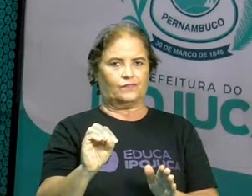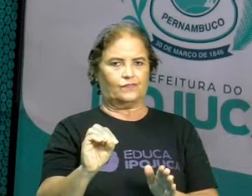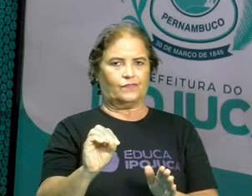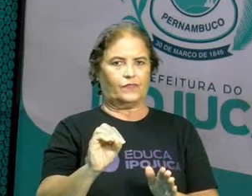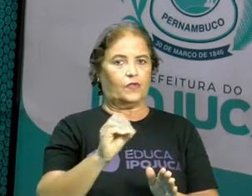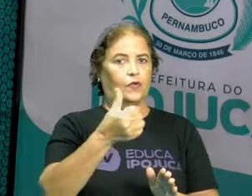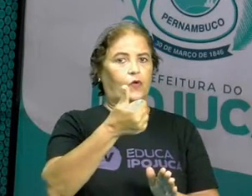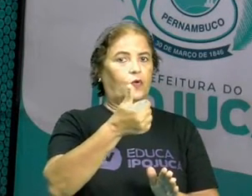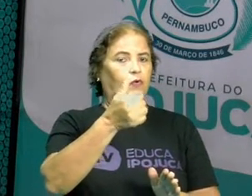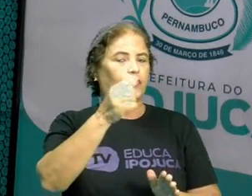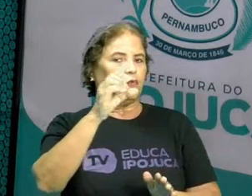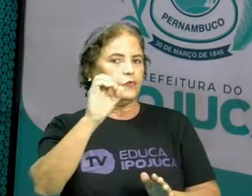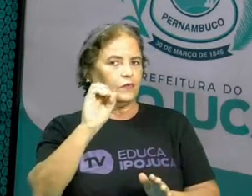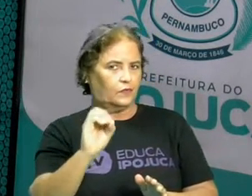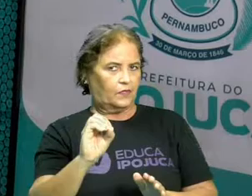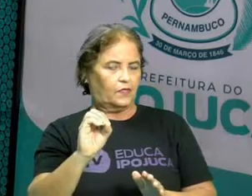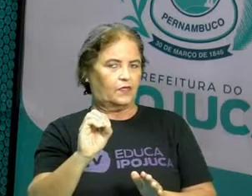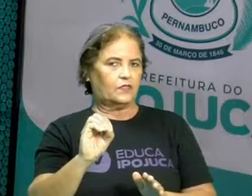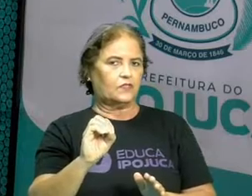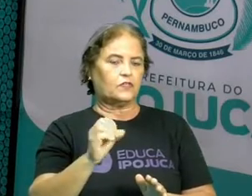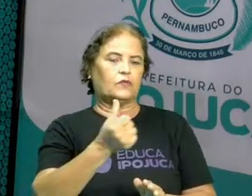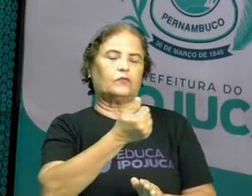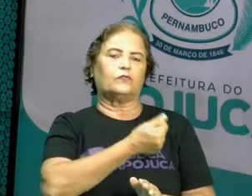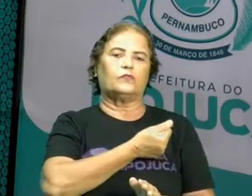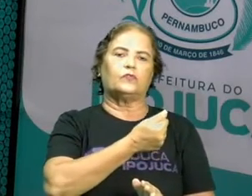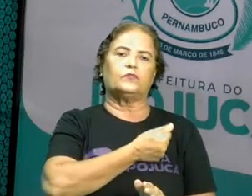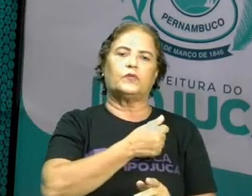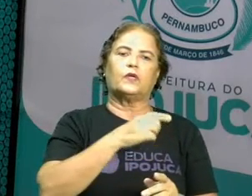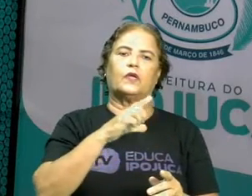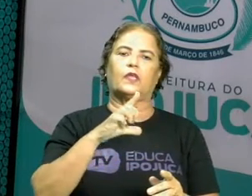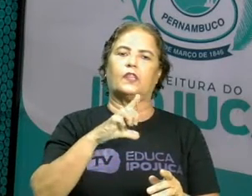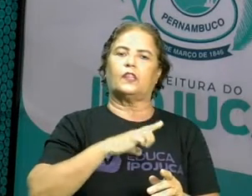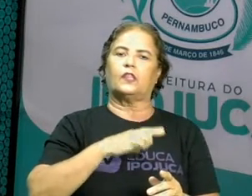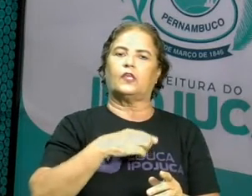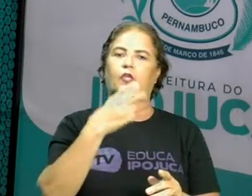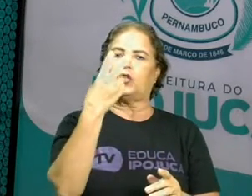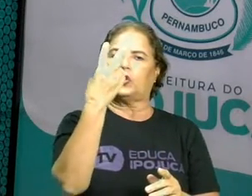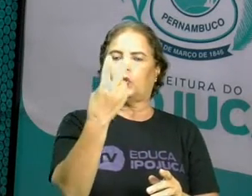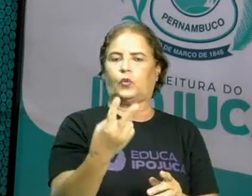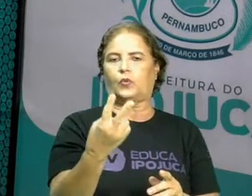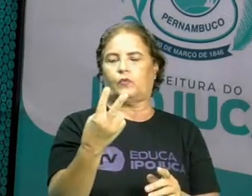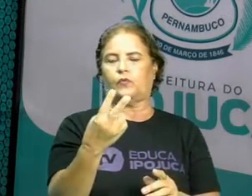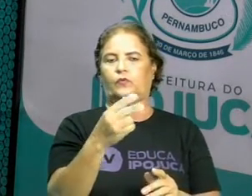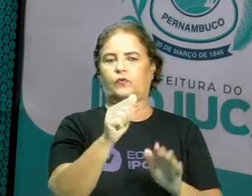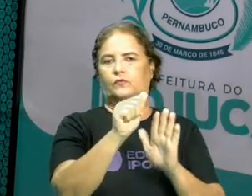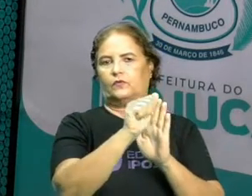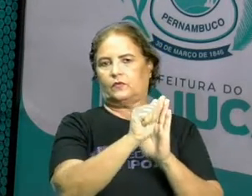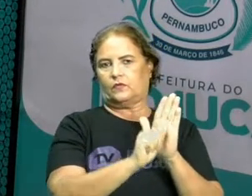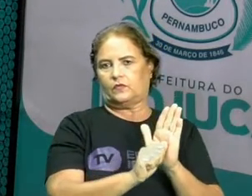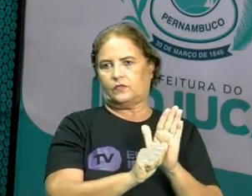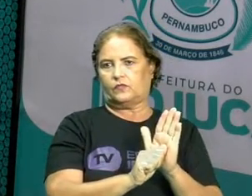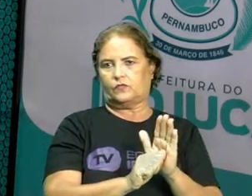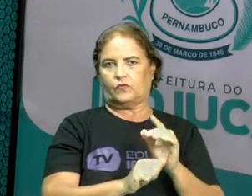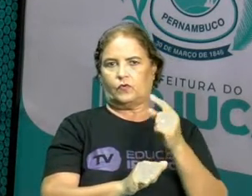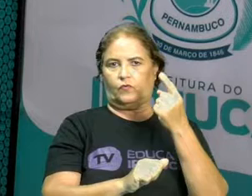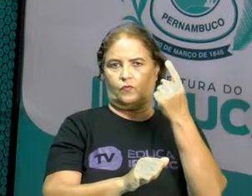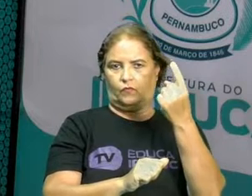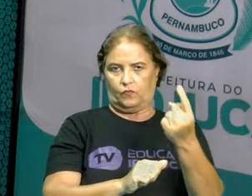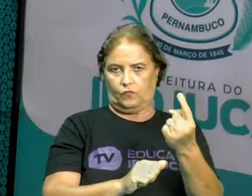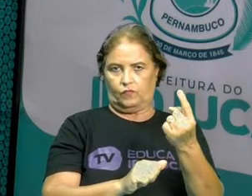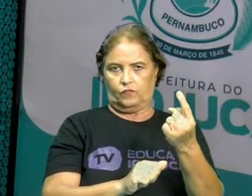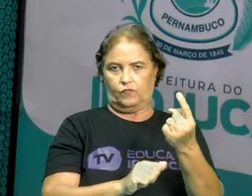número formado por dois algarismos, o algarismo 1 e o algarismo 0. Pois